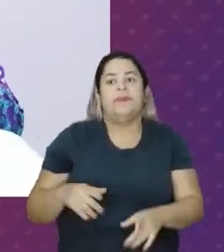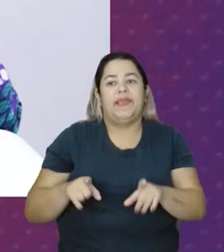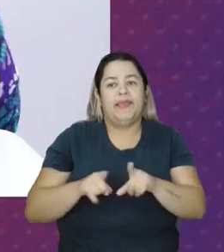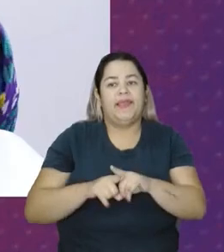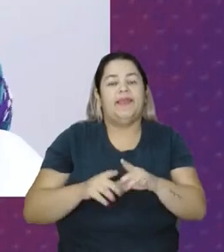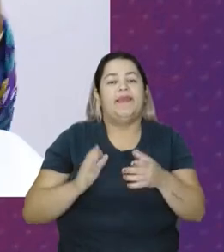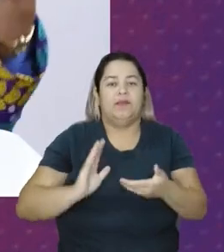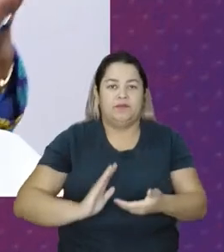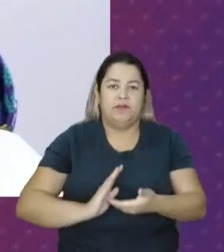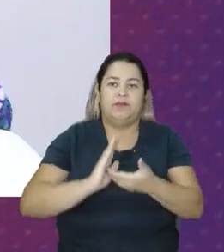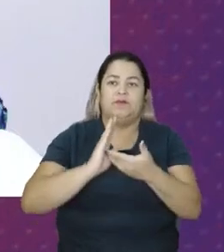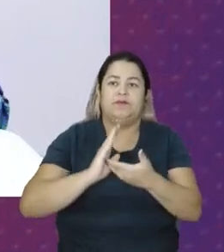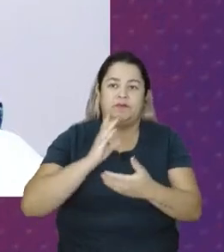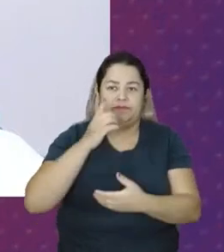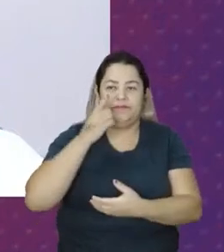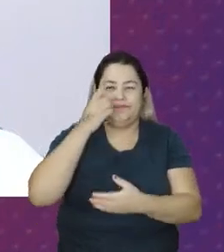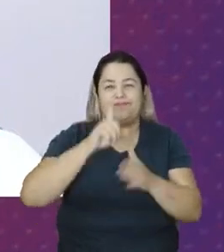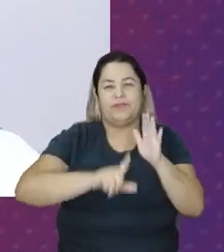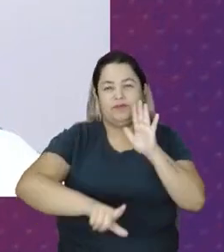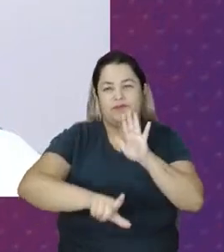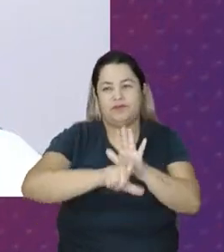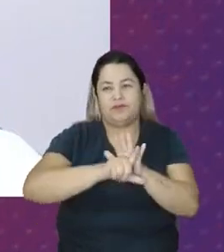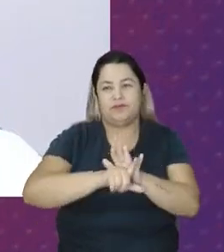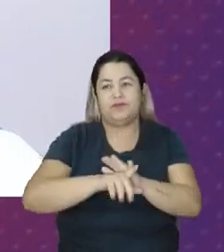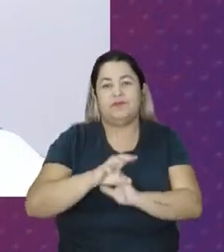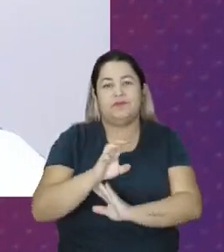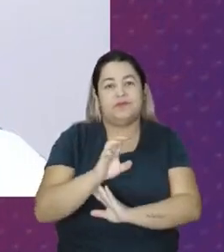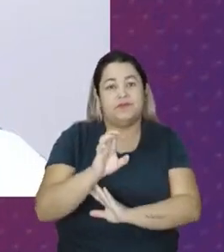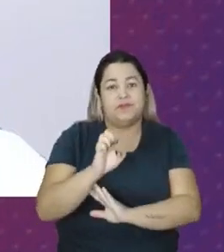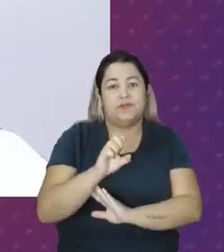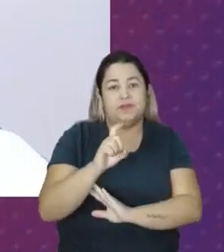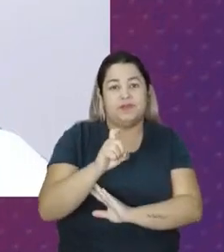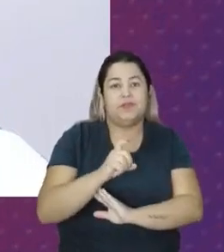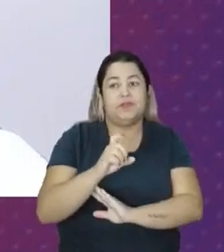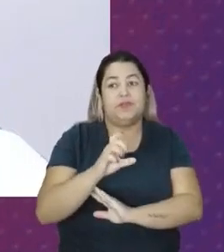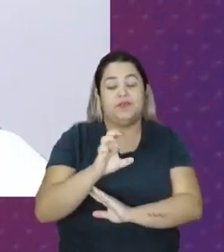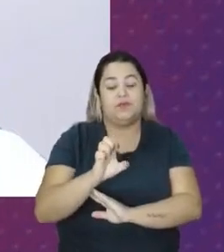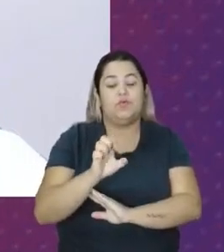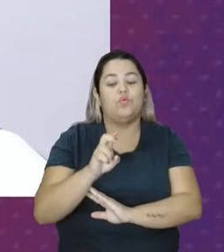dos Deputados, os espaços legislativos, mas precisamos